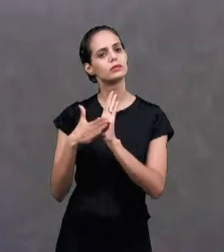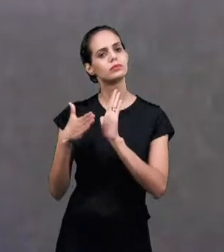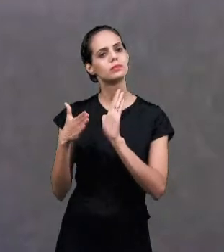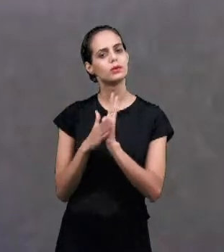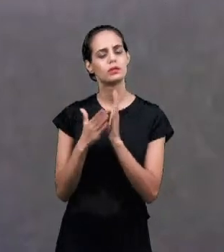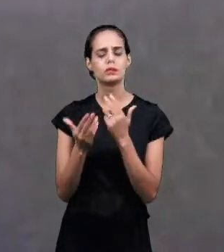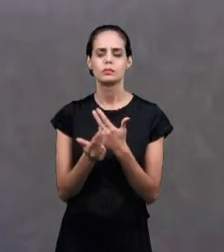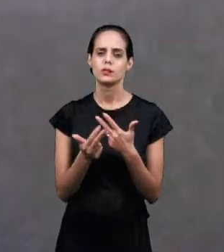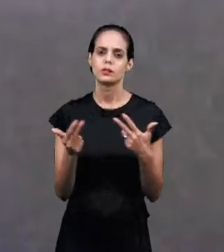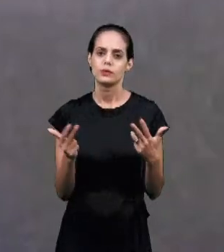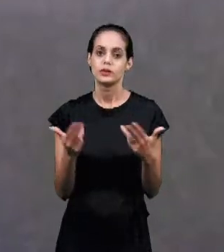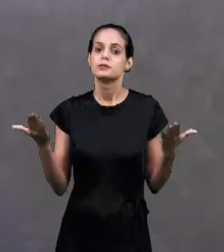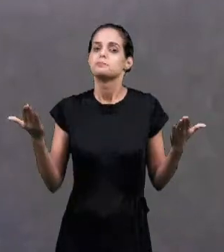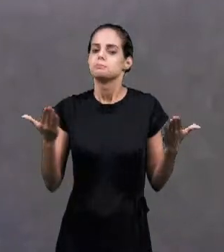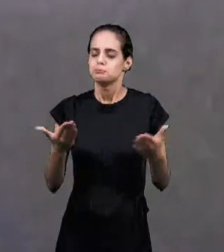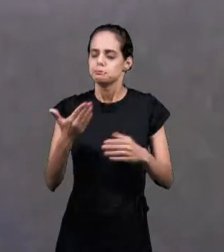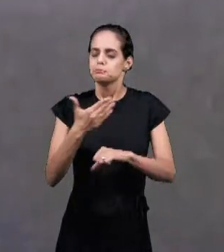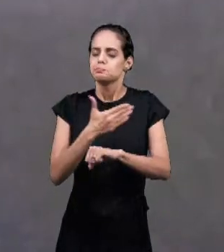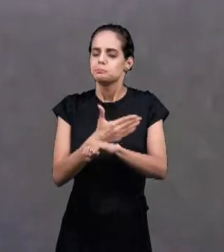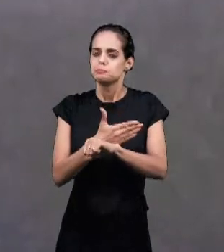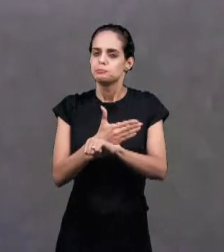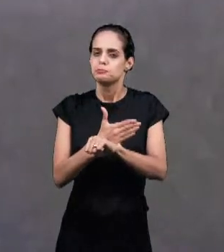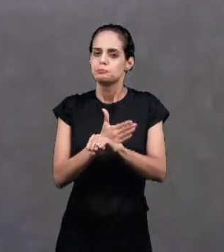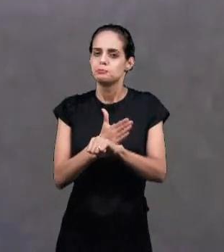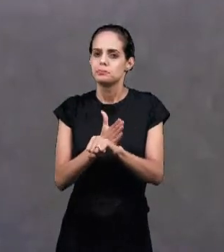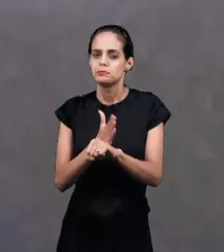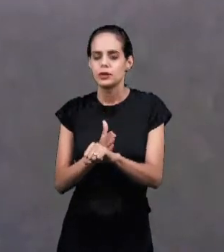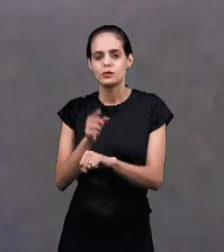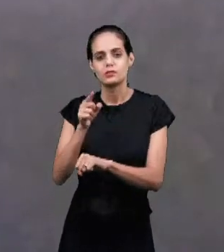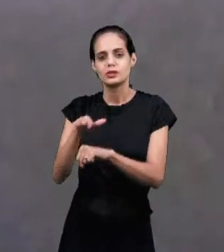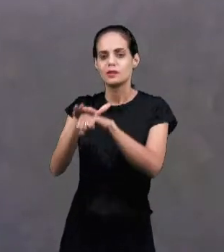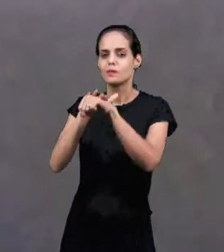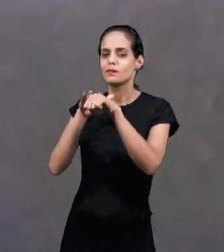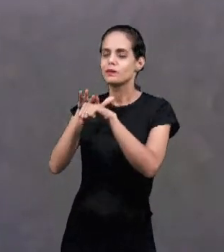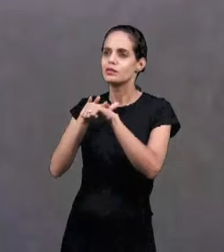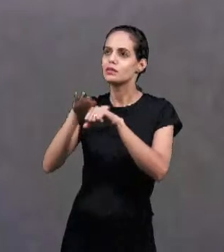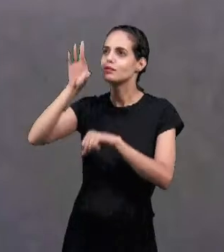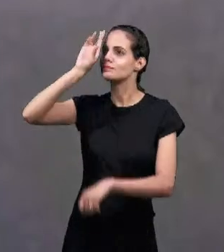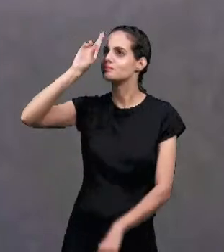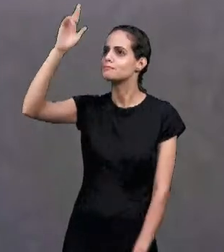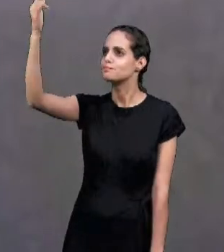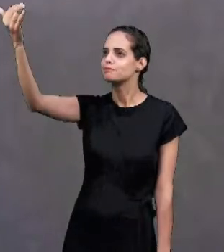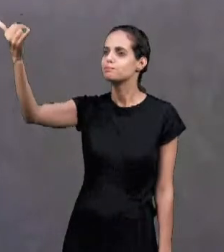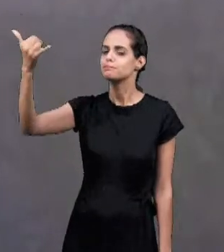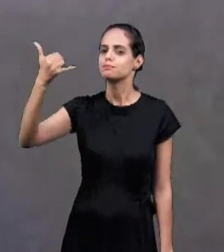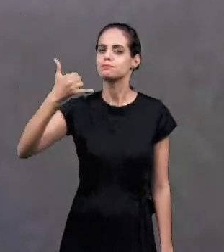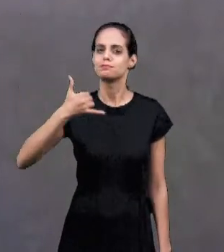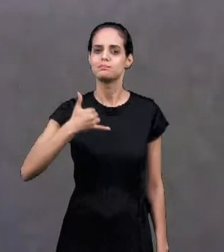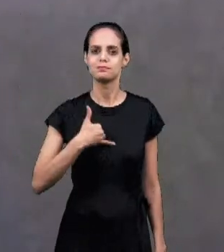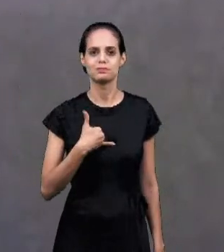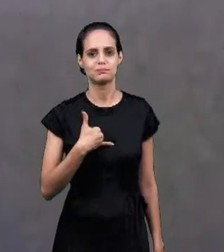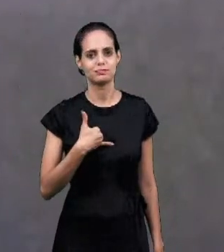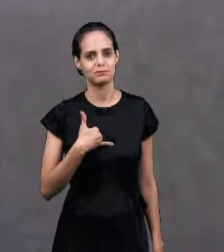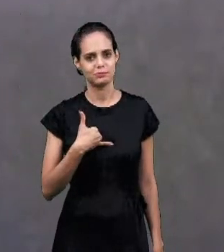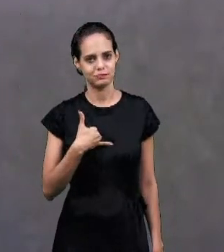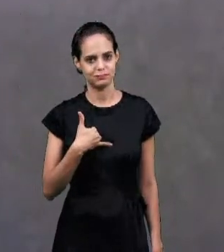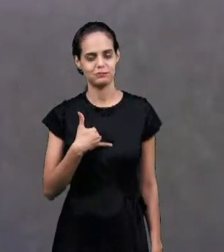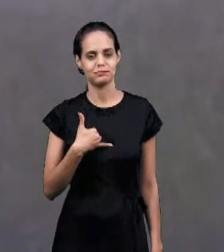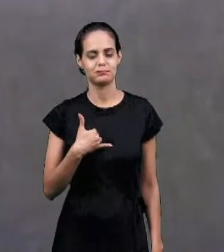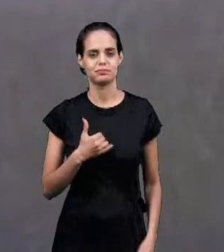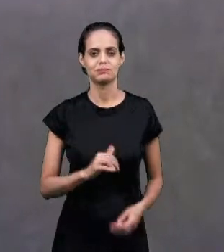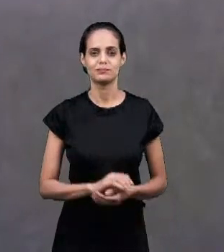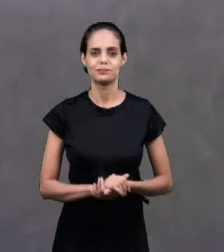Então, esse é o momento, é o momento de você poder conversar e poder ouvir. Você vai ser recebido, né, por